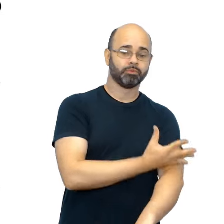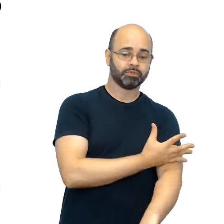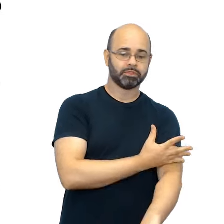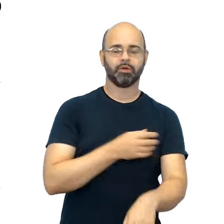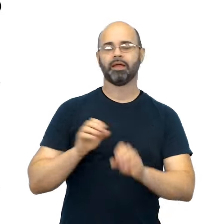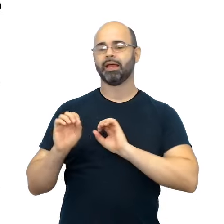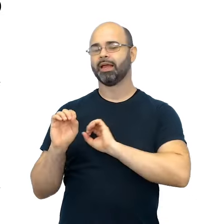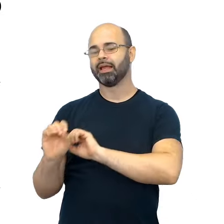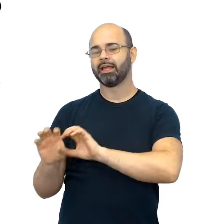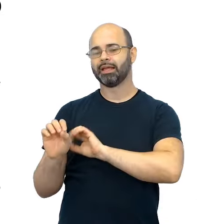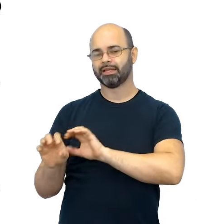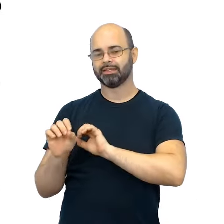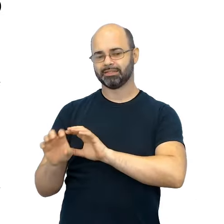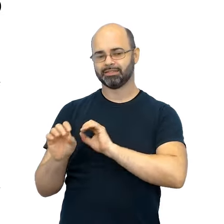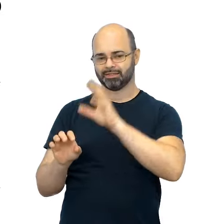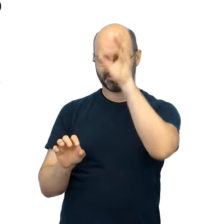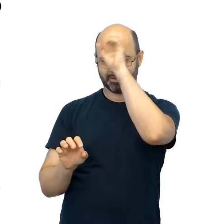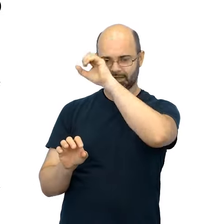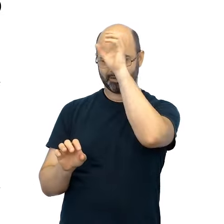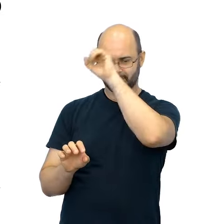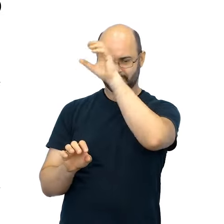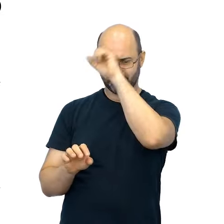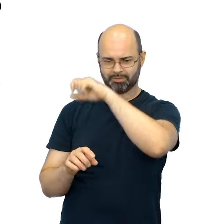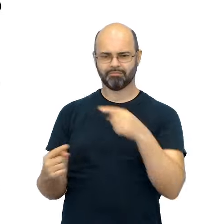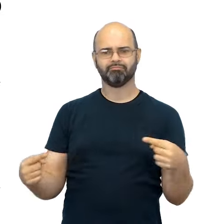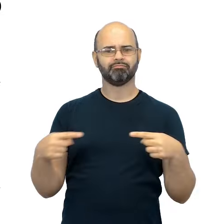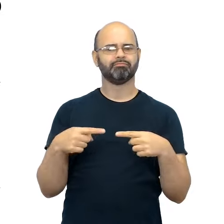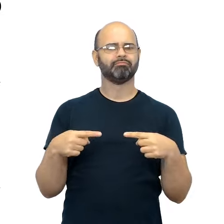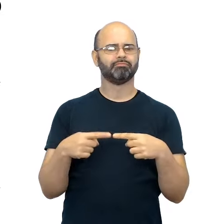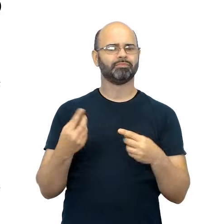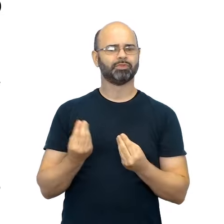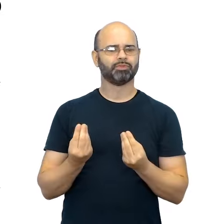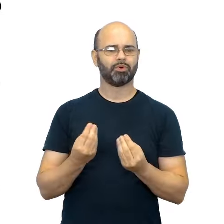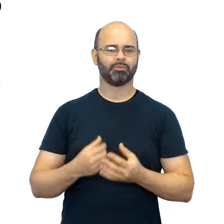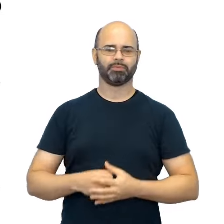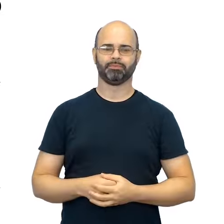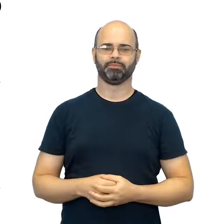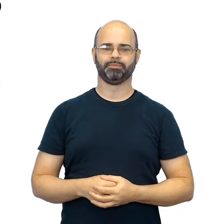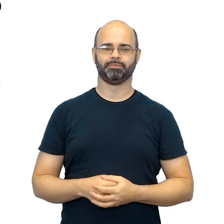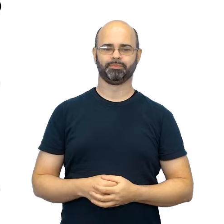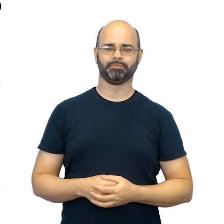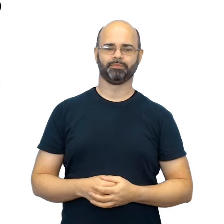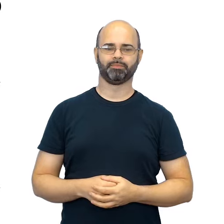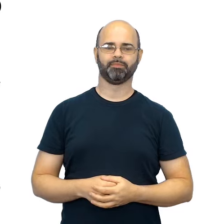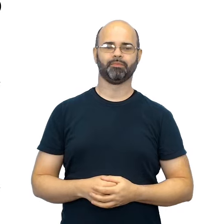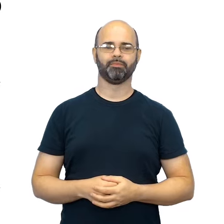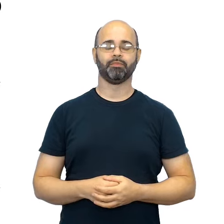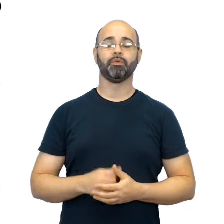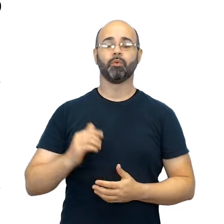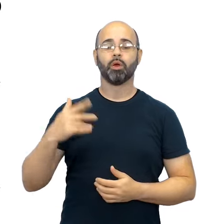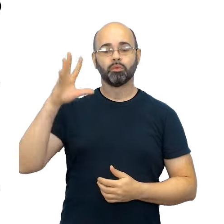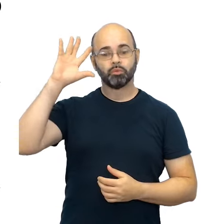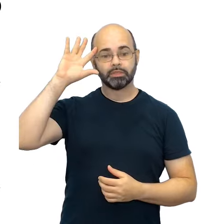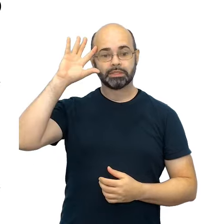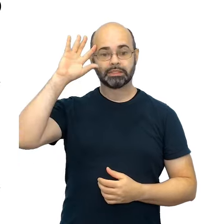de ensino-aprendizagem. Discutir sobre o impacto das emoções no processo de tomada de